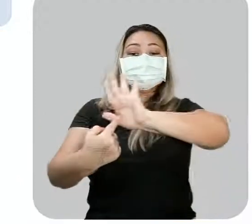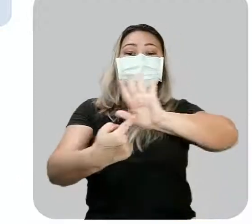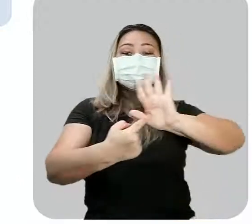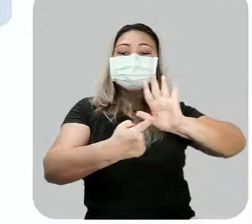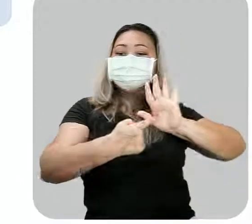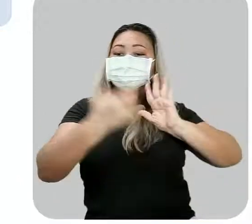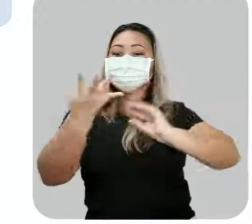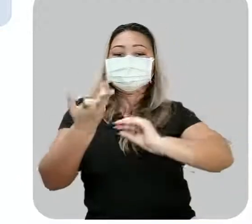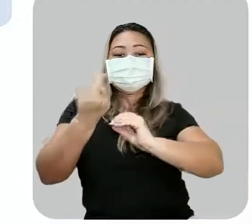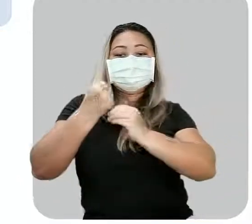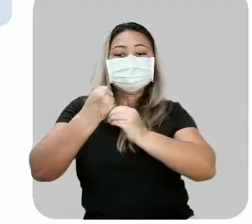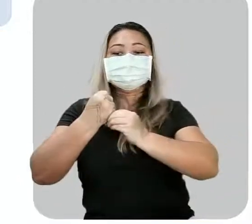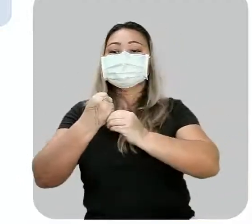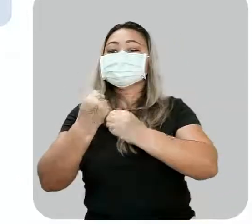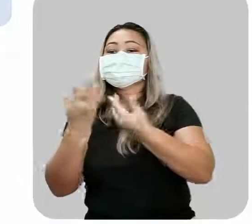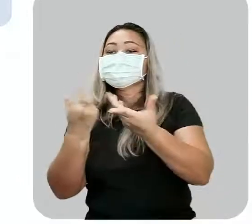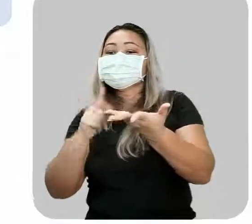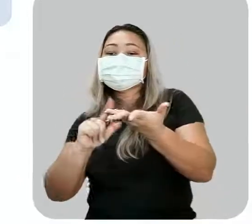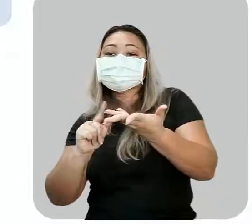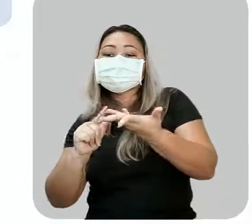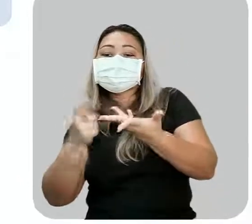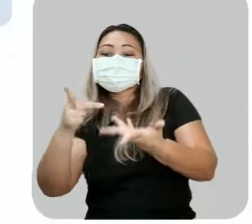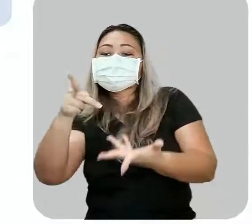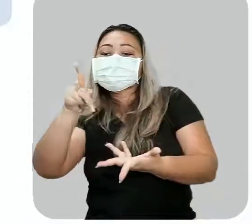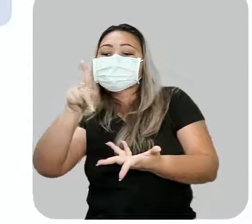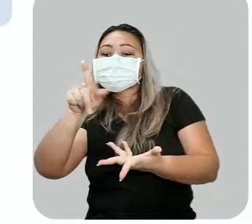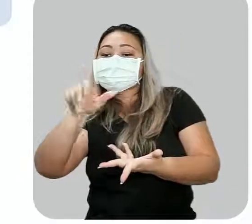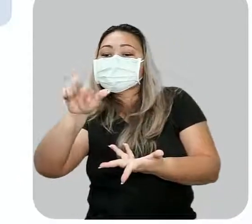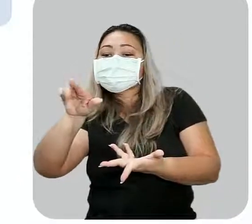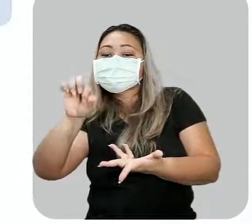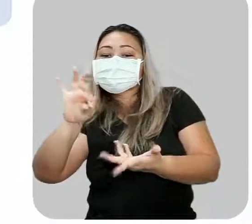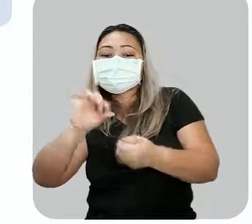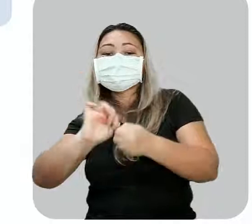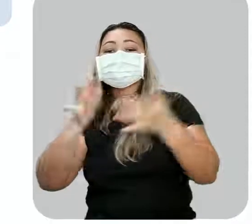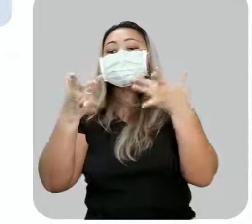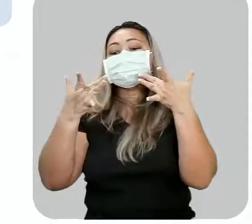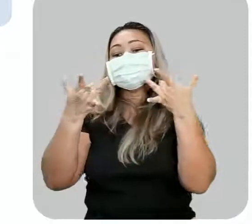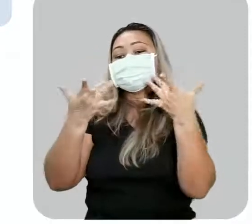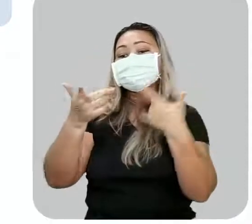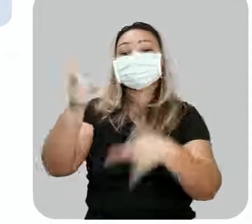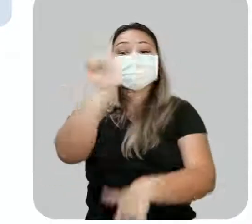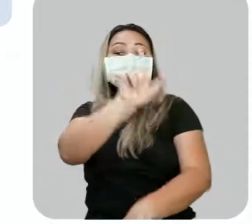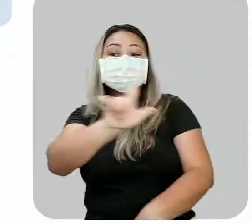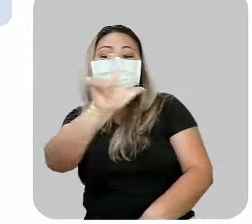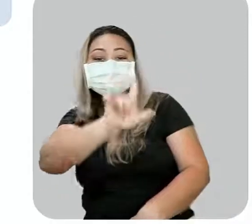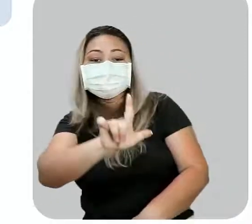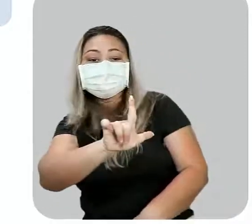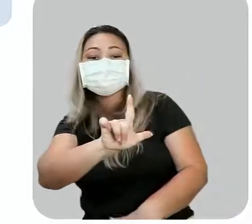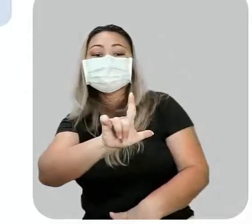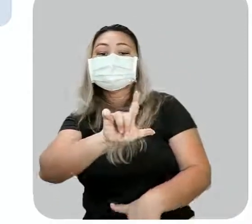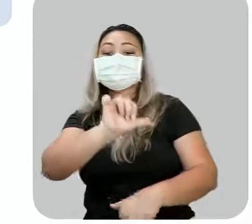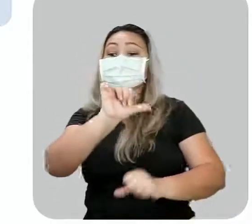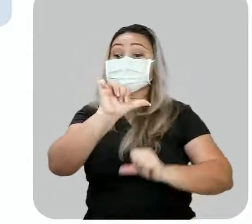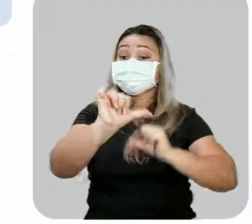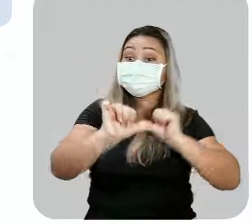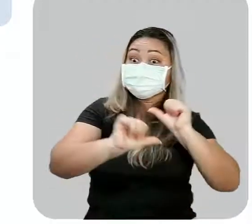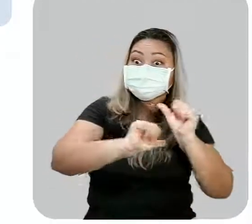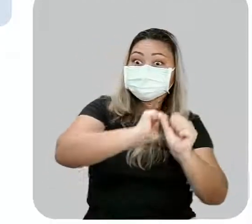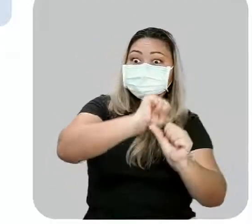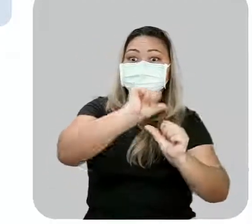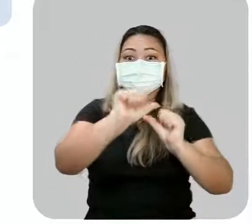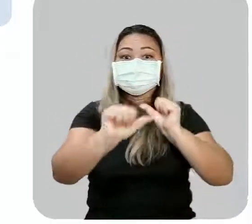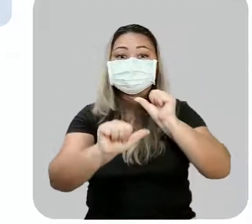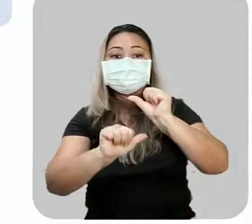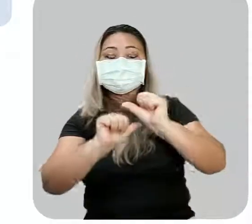mostra influenciou as artes plásticas, o teatro e a literatura,